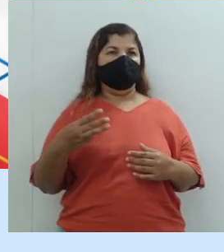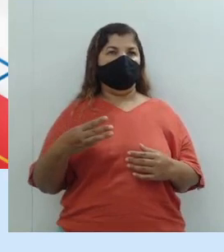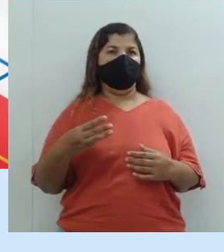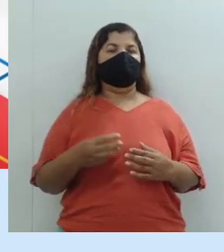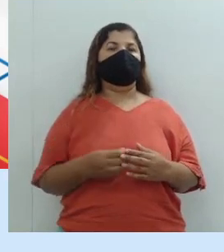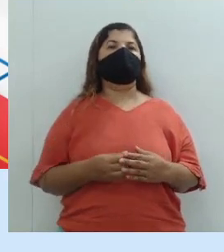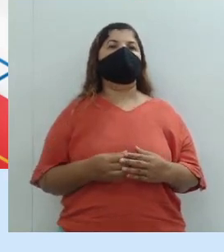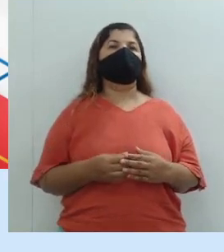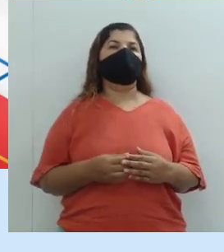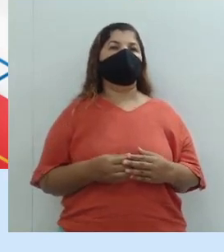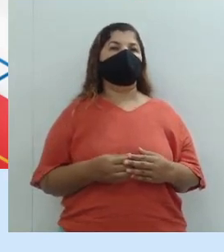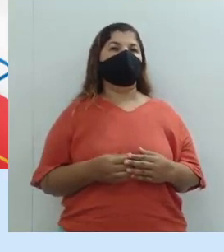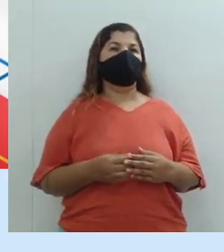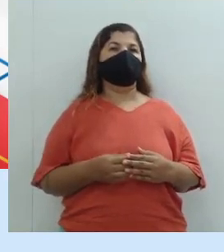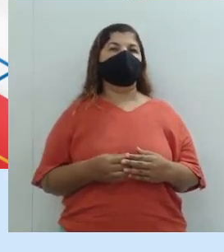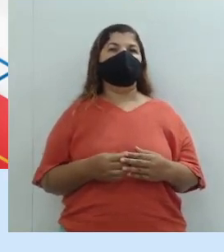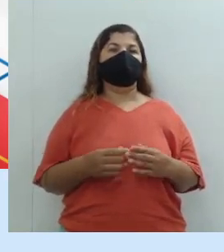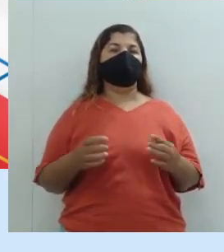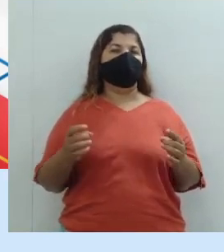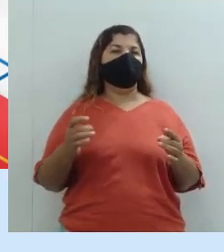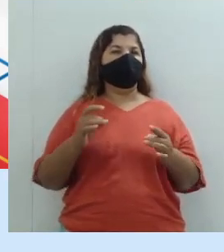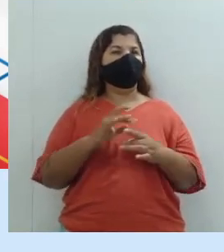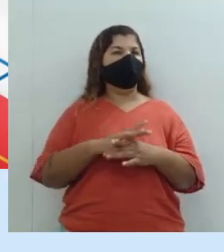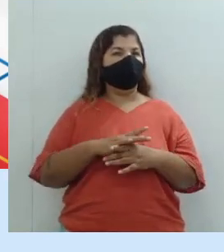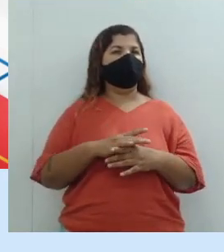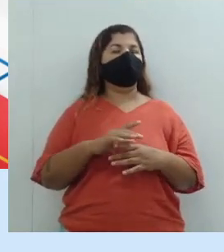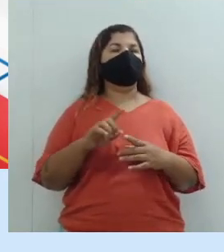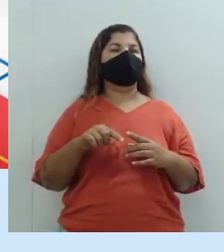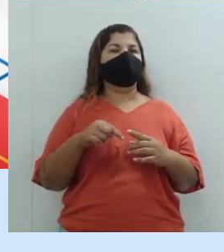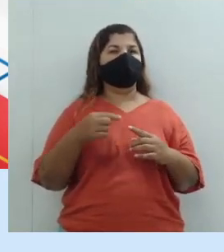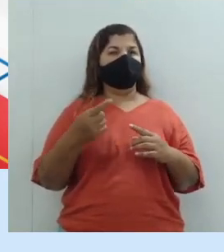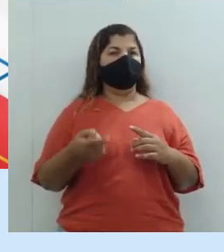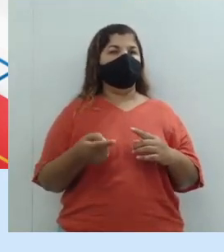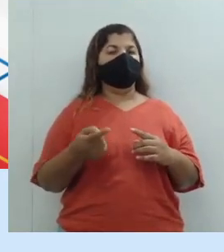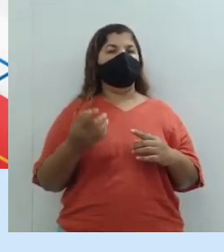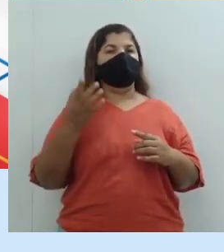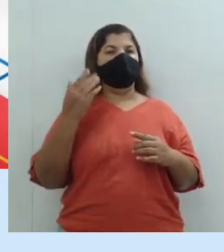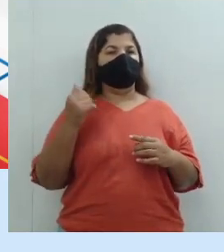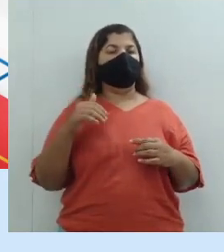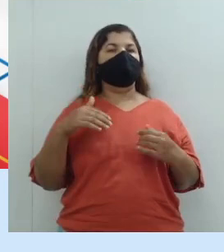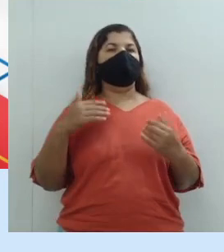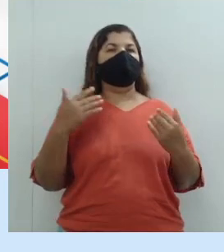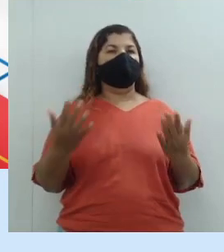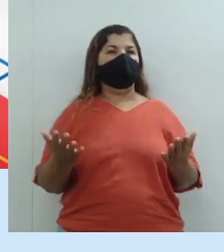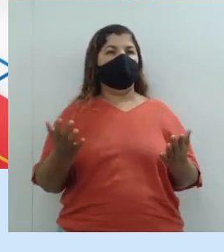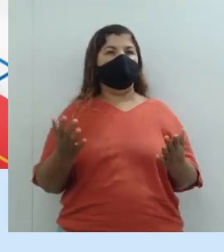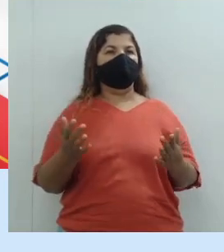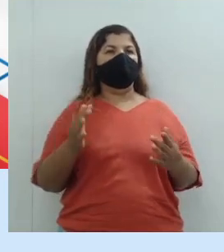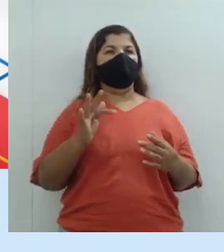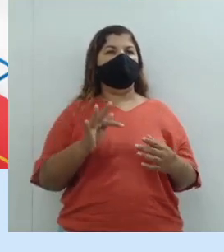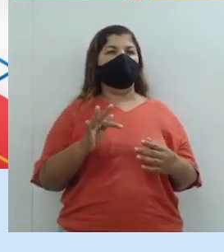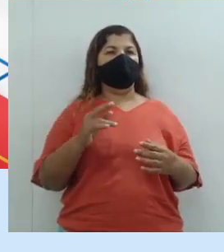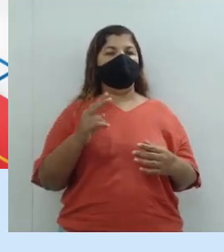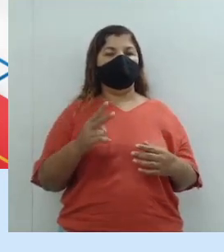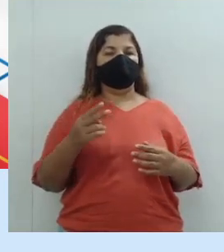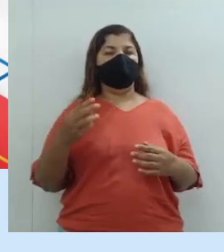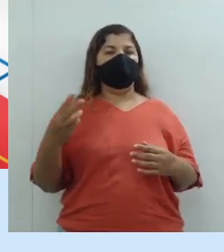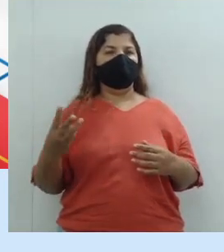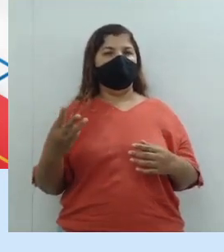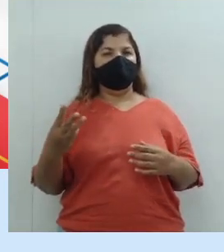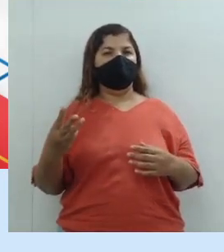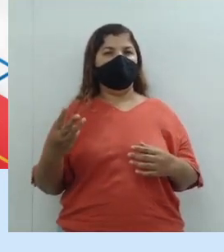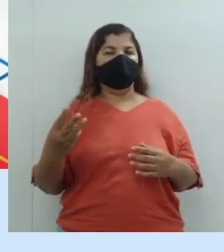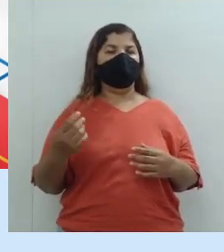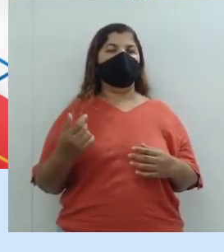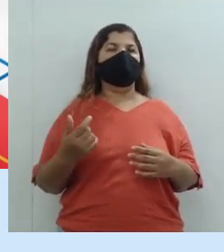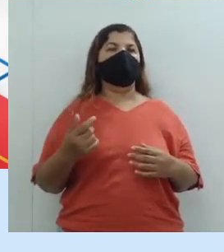gravidade. Depois de tudo isso, para encontrar lá a nossa força 2,3, eu pego aquela última equação que a gente montou, que